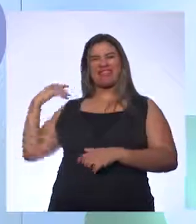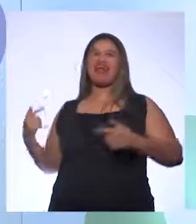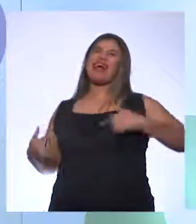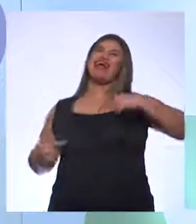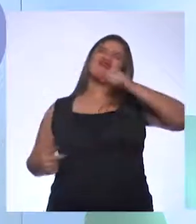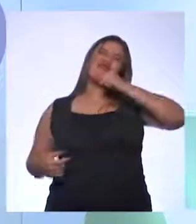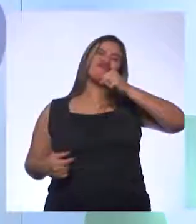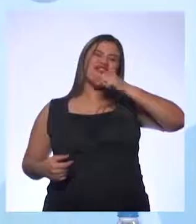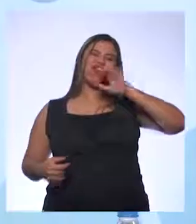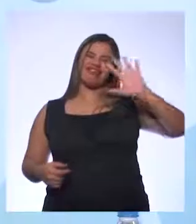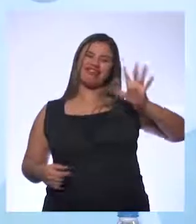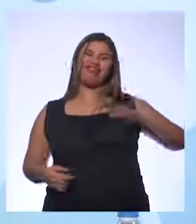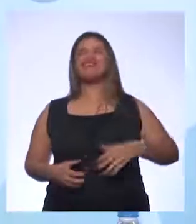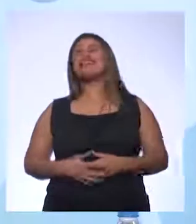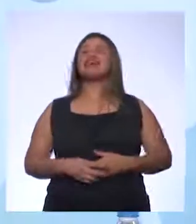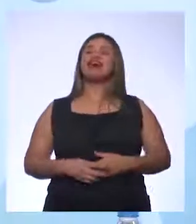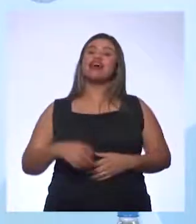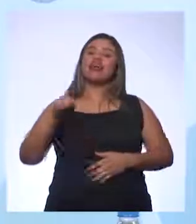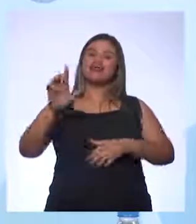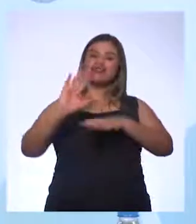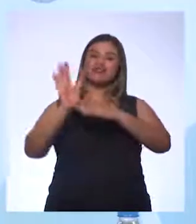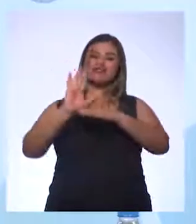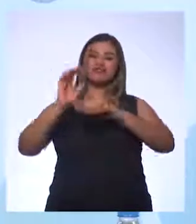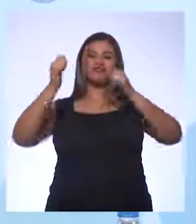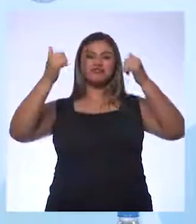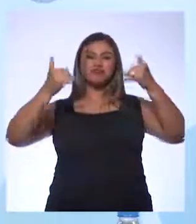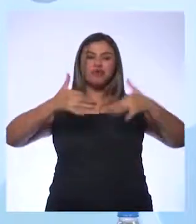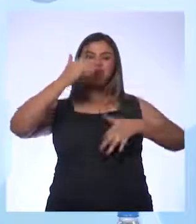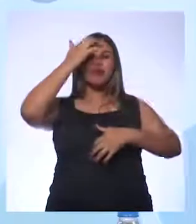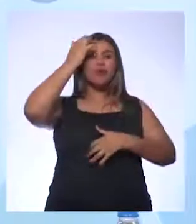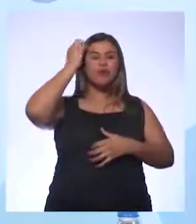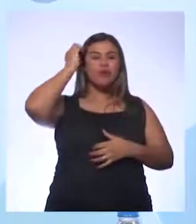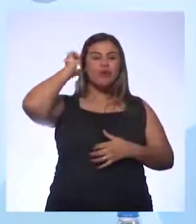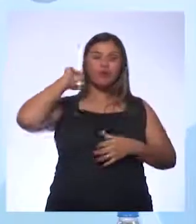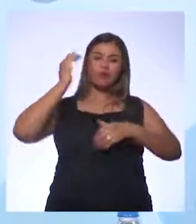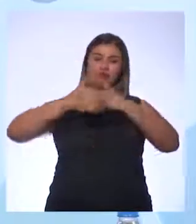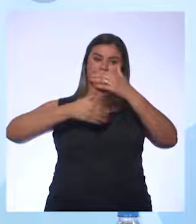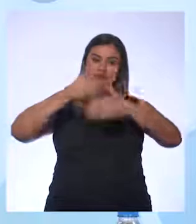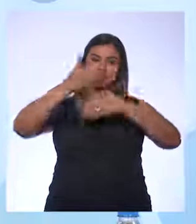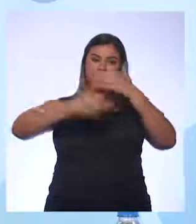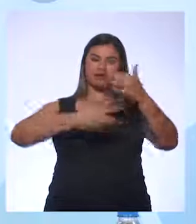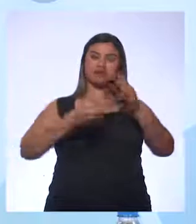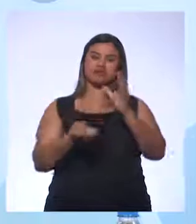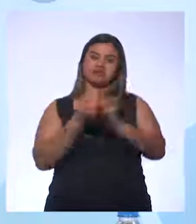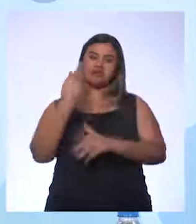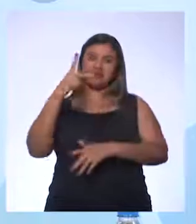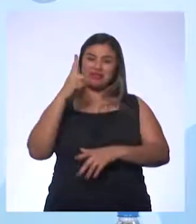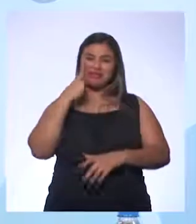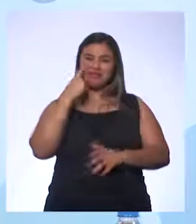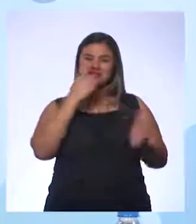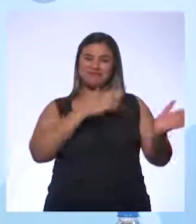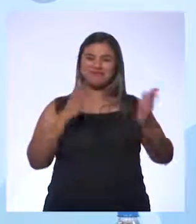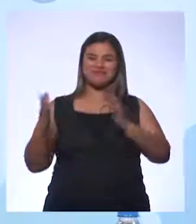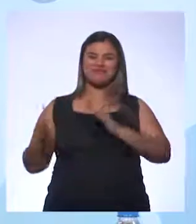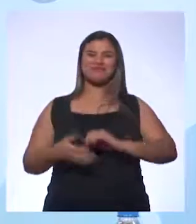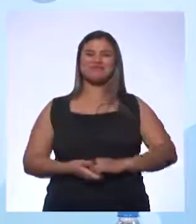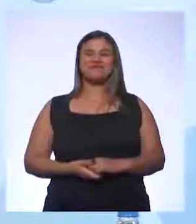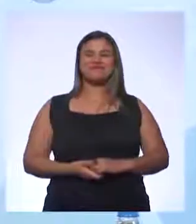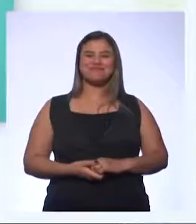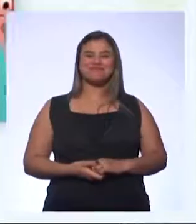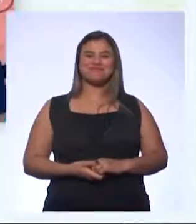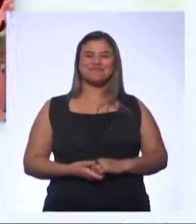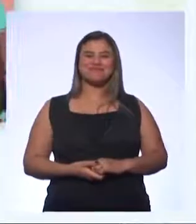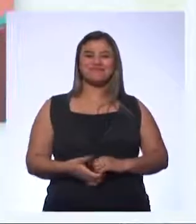Ele fez um vídeo explicando sobre o processo de criação dele. Vamos assistir?